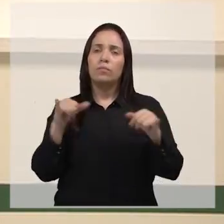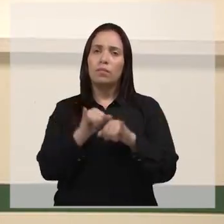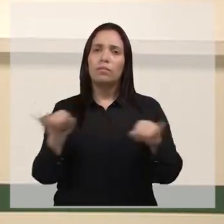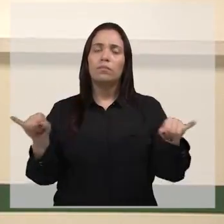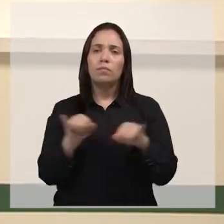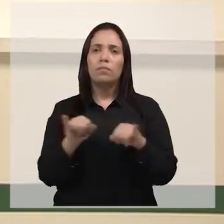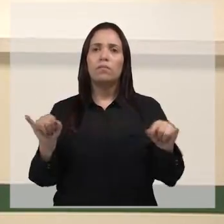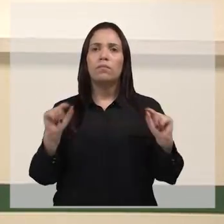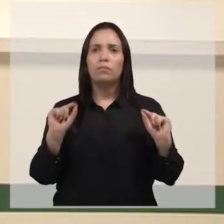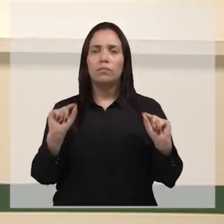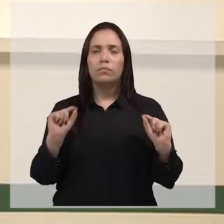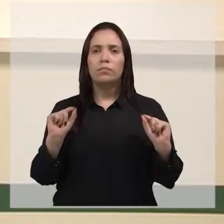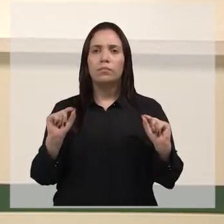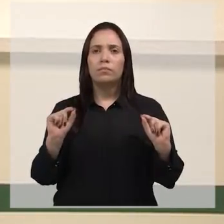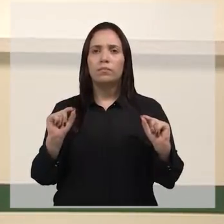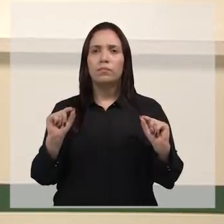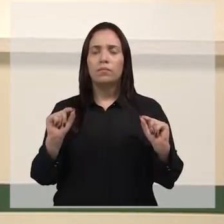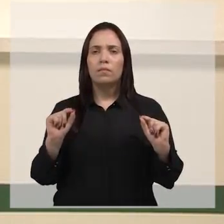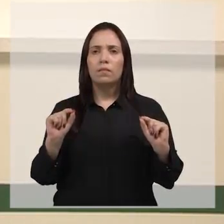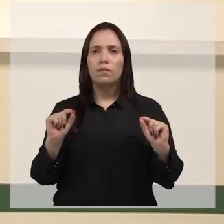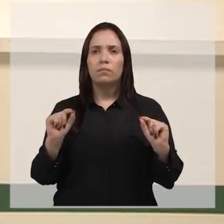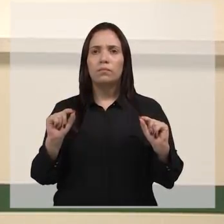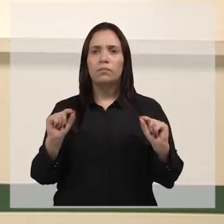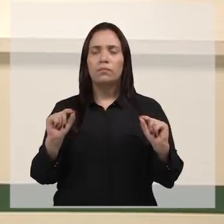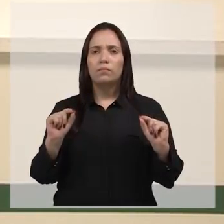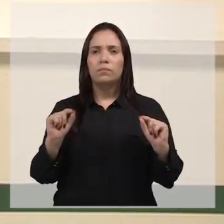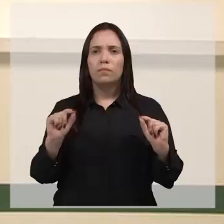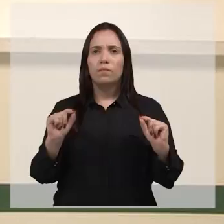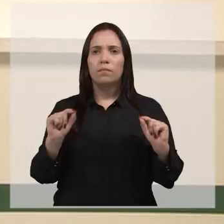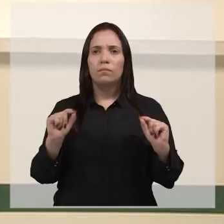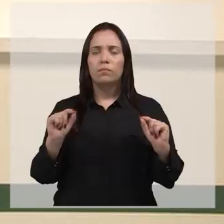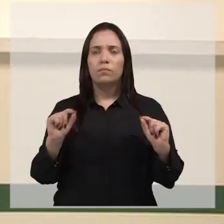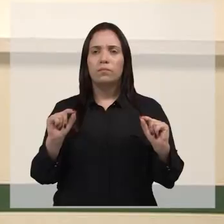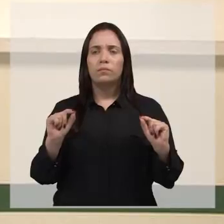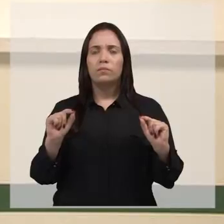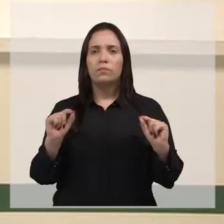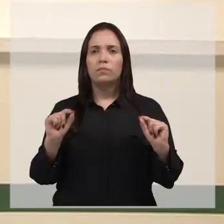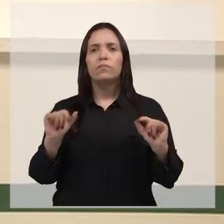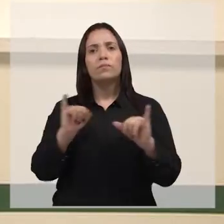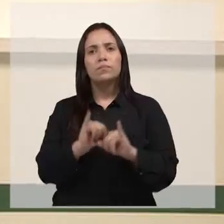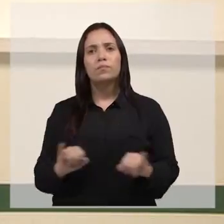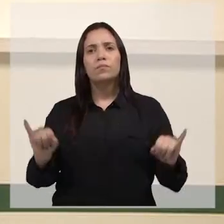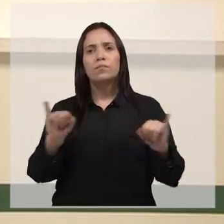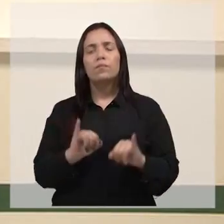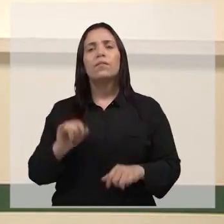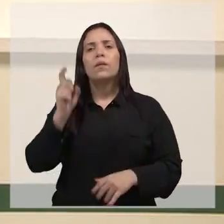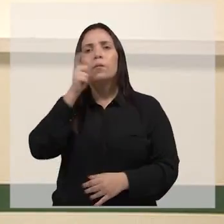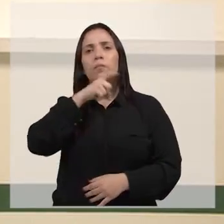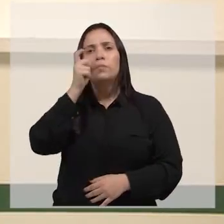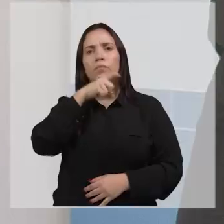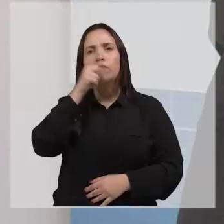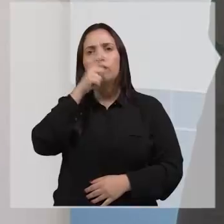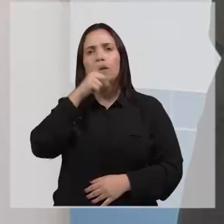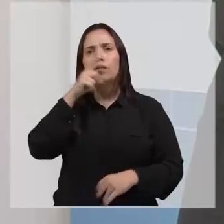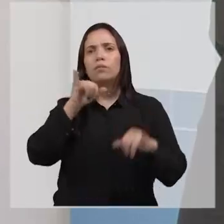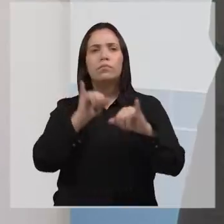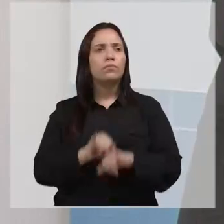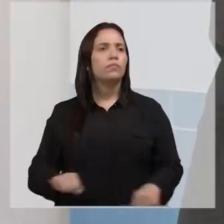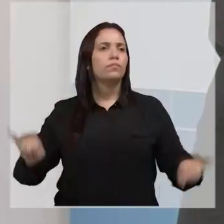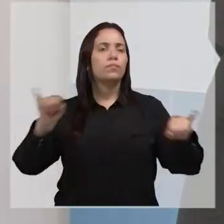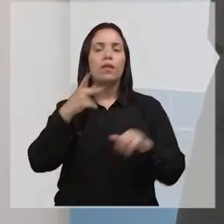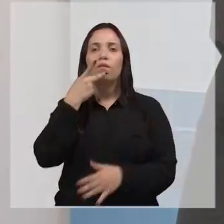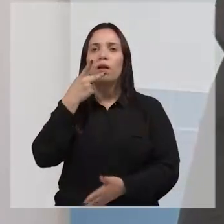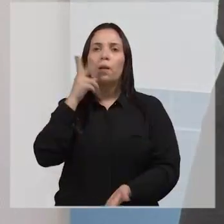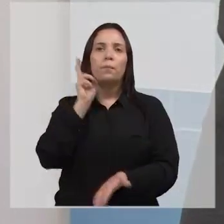seguinte: em cima disso, eles passaram a destilar uma mentira milhões de vezes, não foi só uma